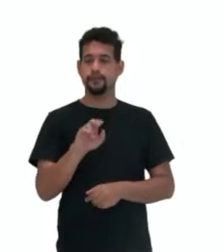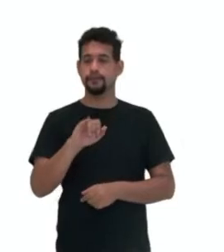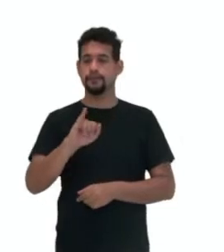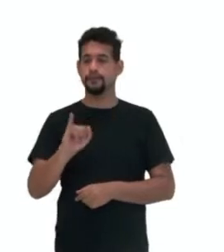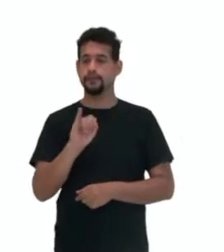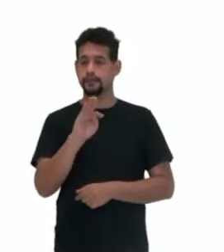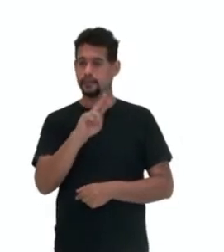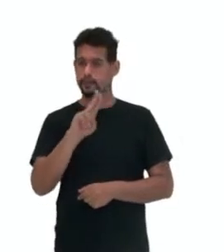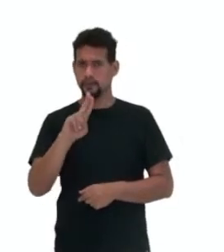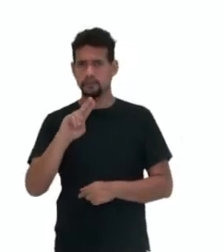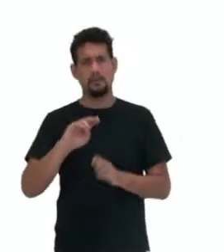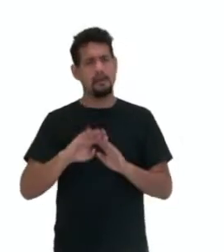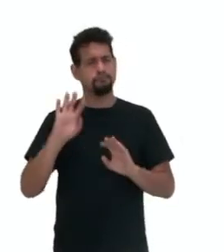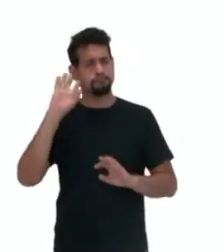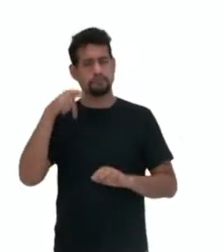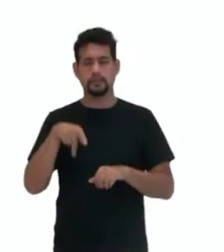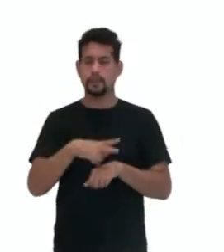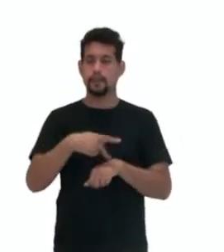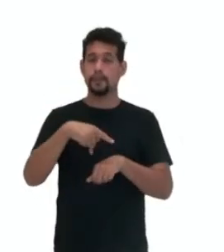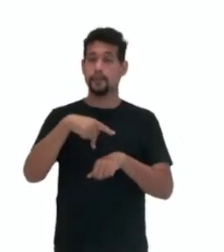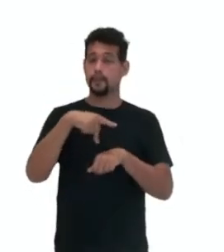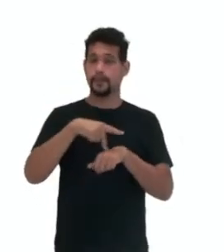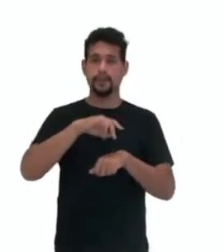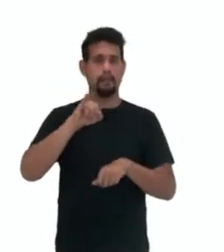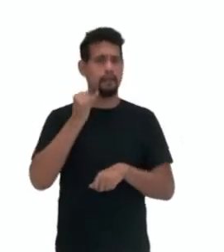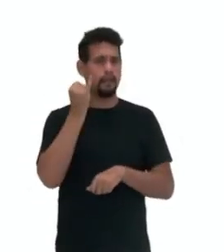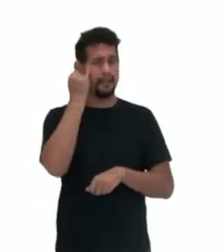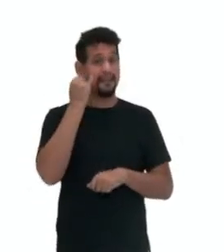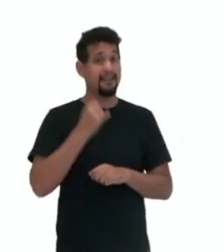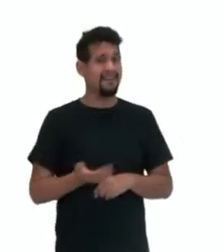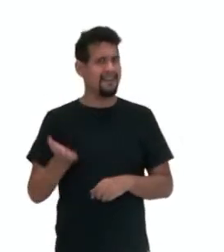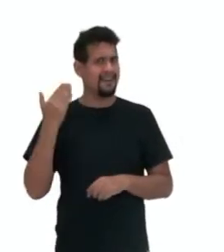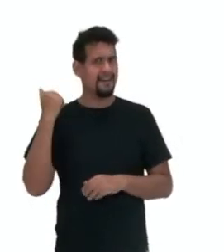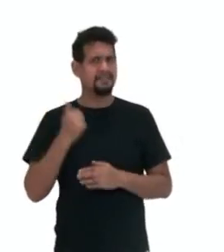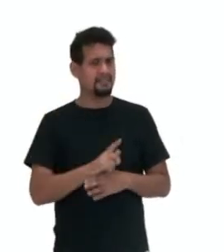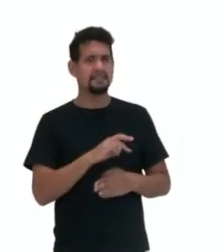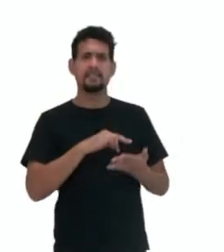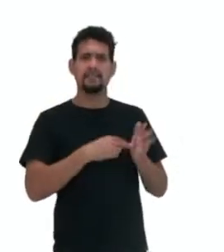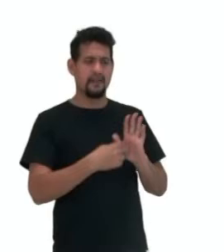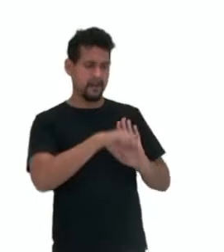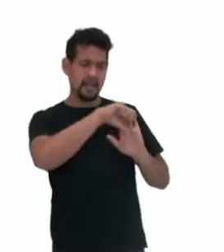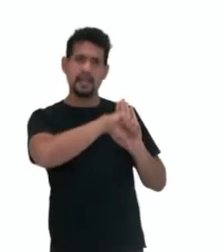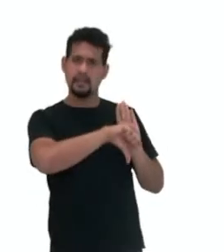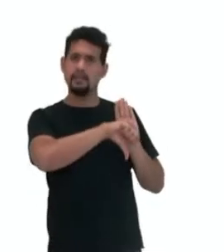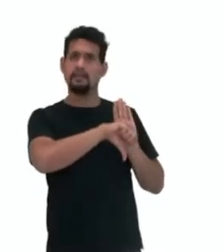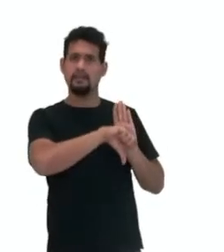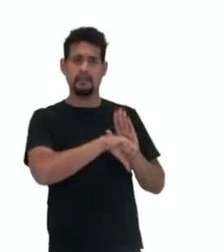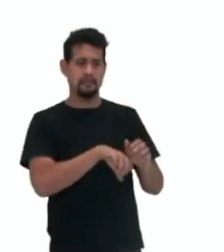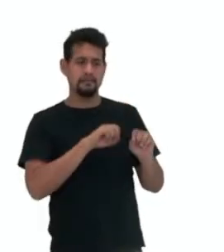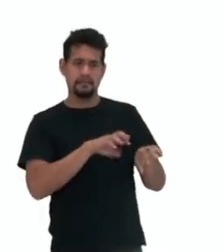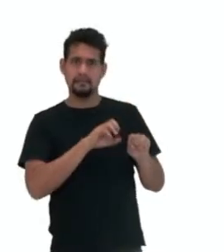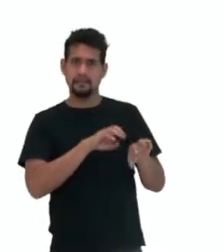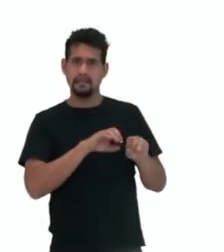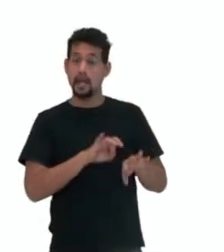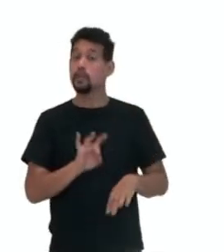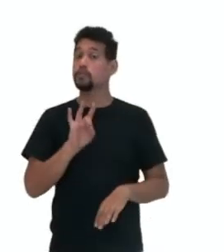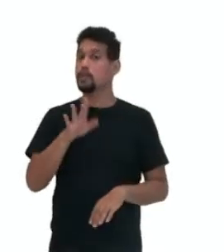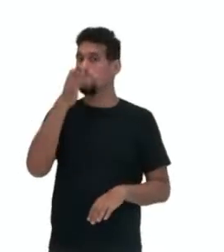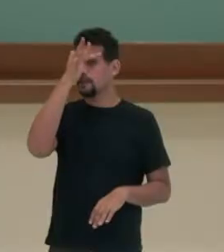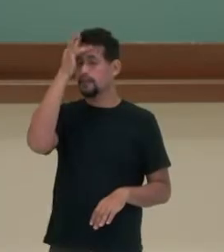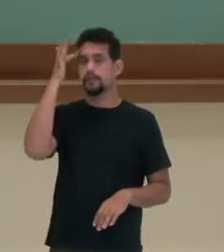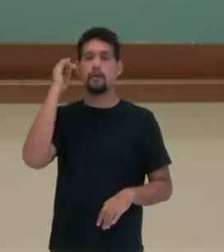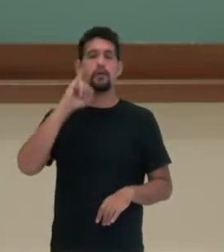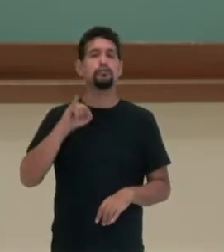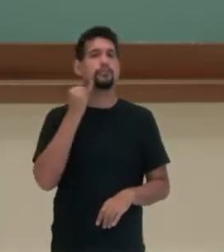jiu-jitsu no Japão. Antigamente, era crime ensinar esse segredo militar, o jiu-jitsu, para quem não fosse japonês. Olha que